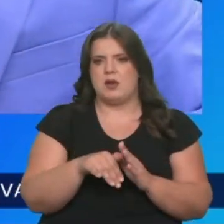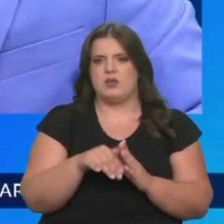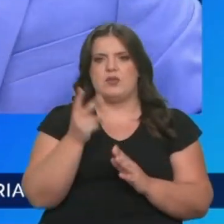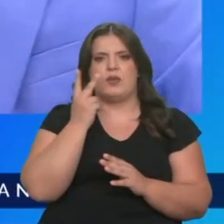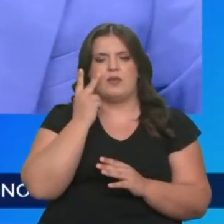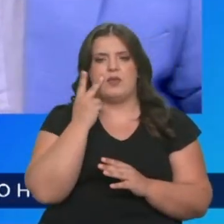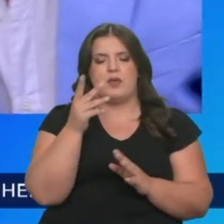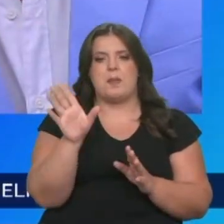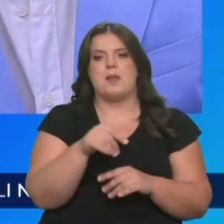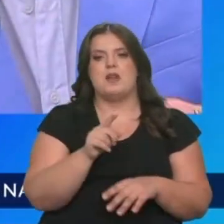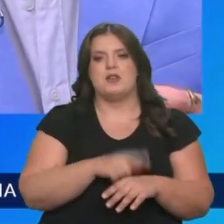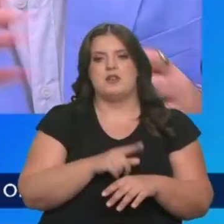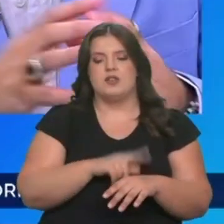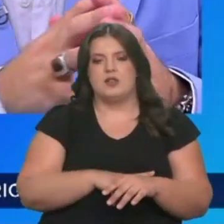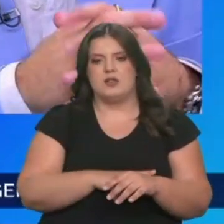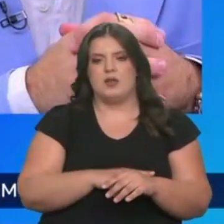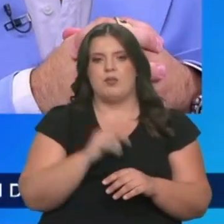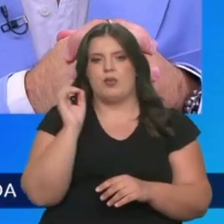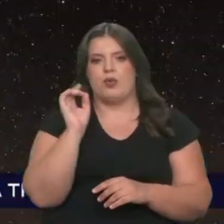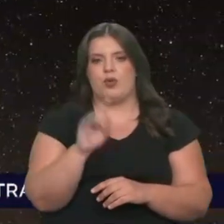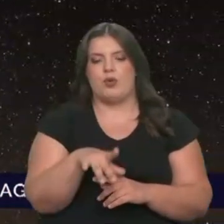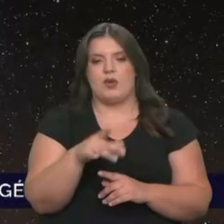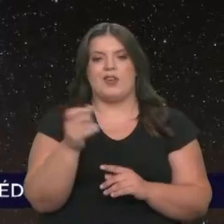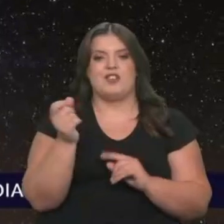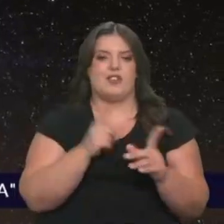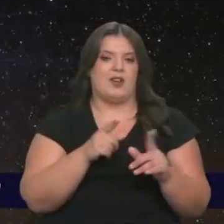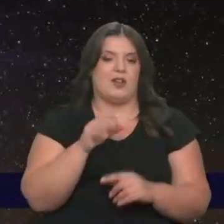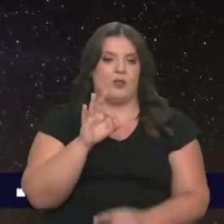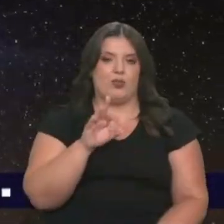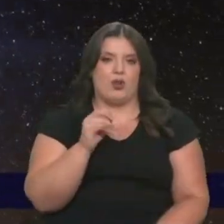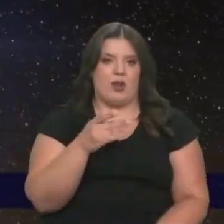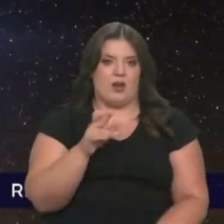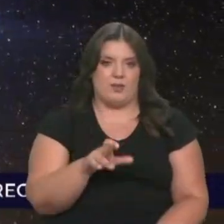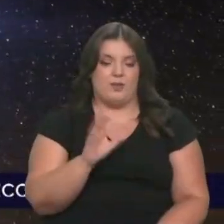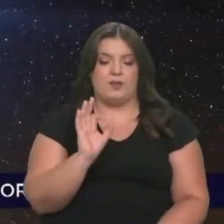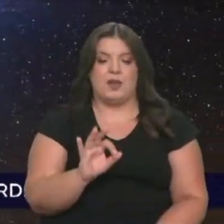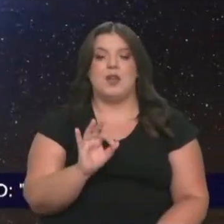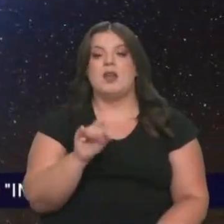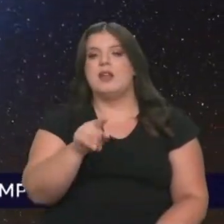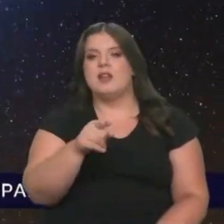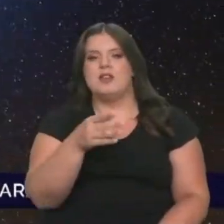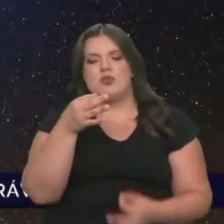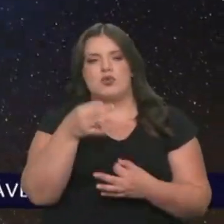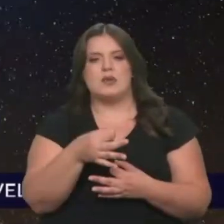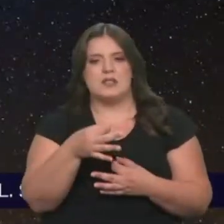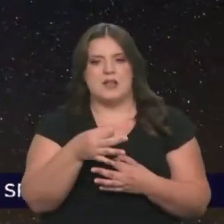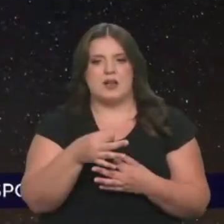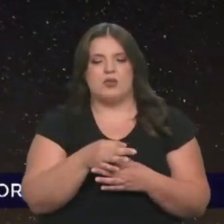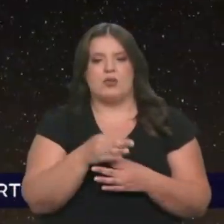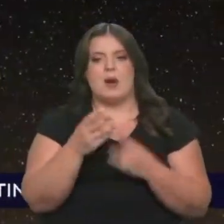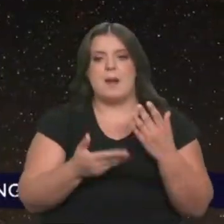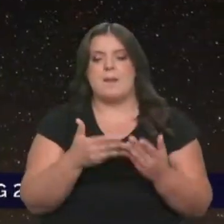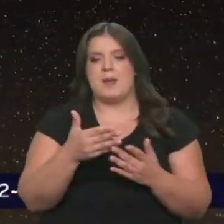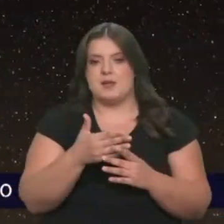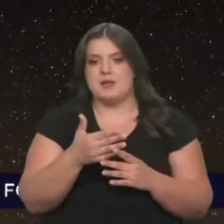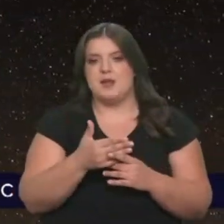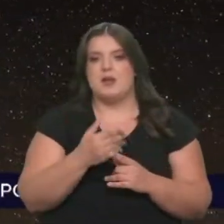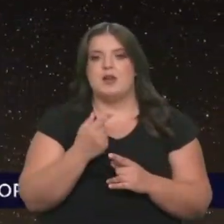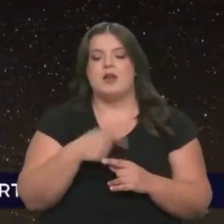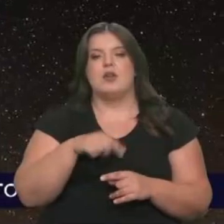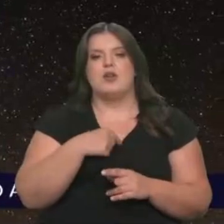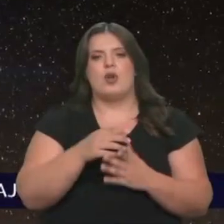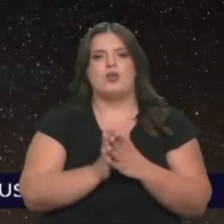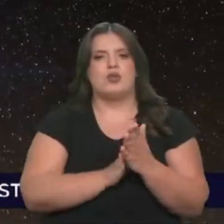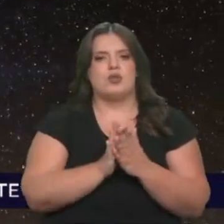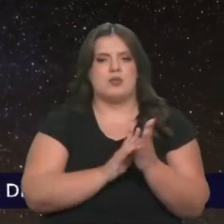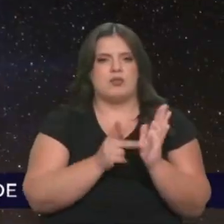viver muito mais tempo do que a estrela polar. Portanto, temos aqui um acerto na própria massa. E como é que nós utilizamos